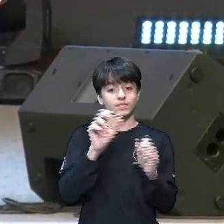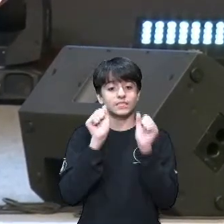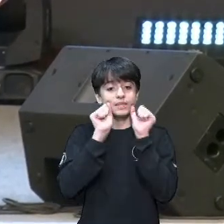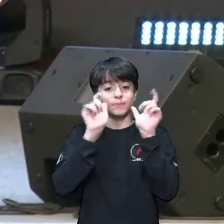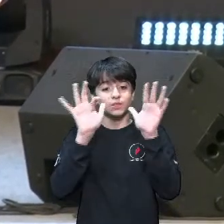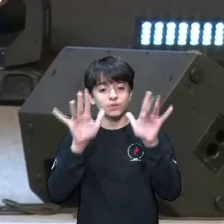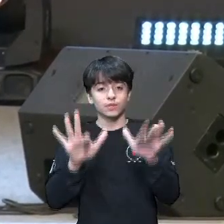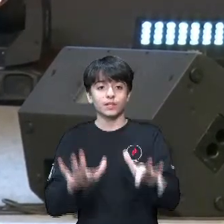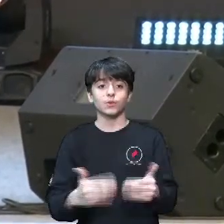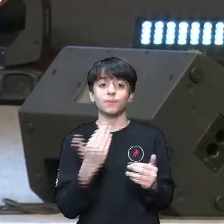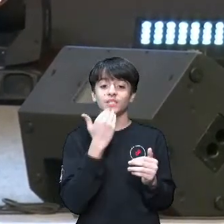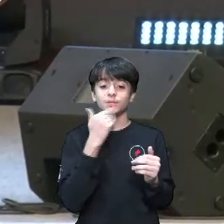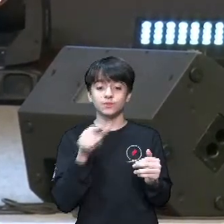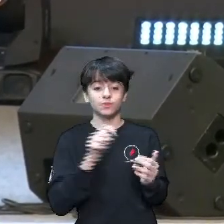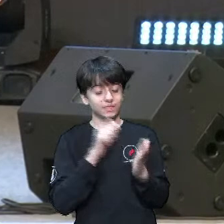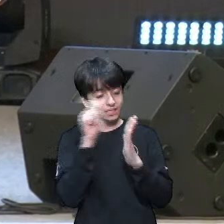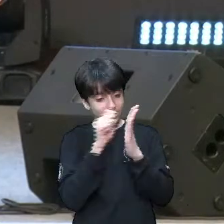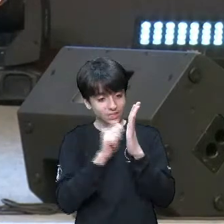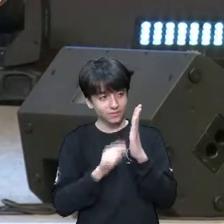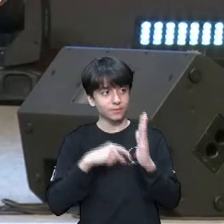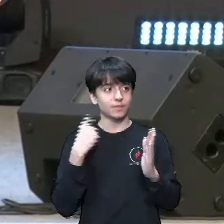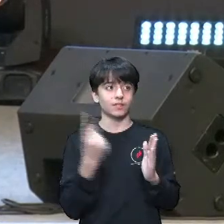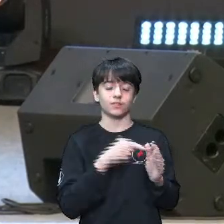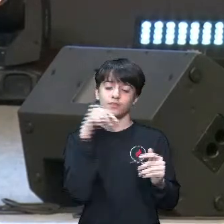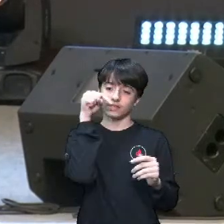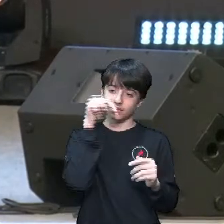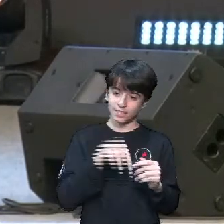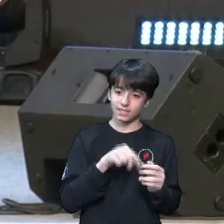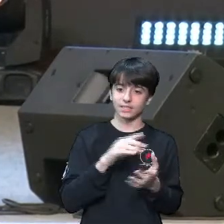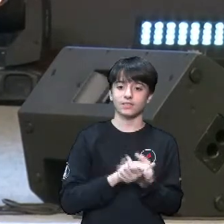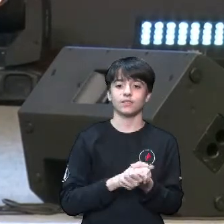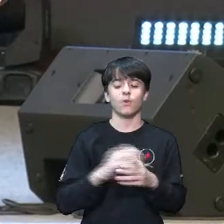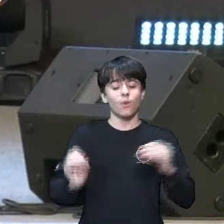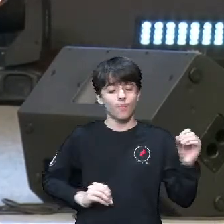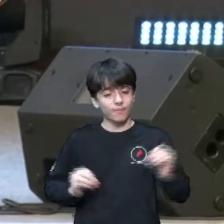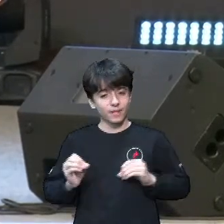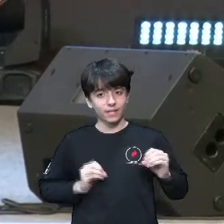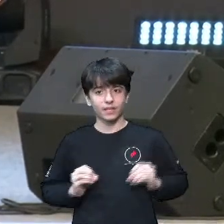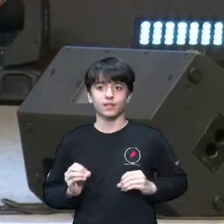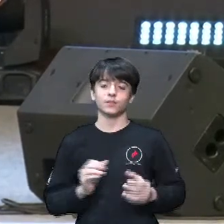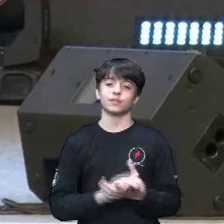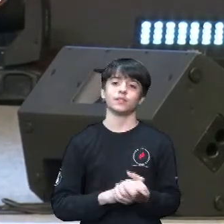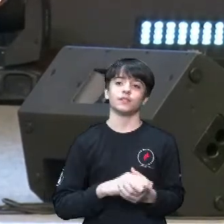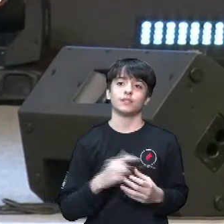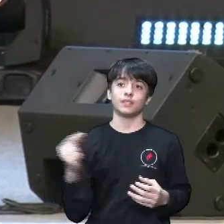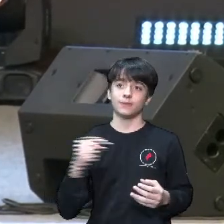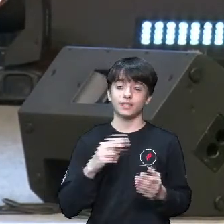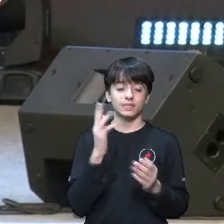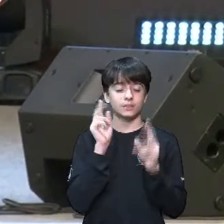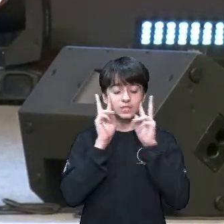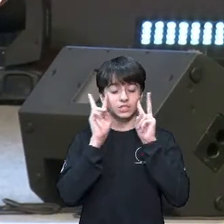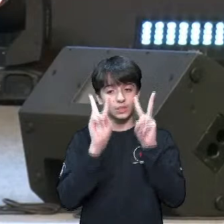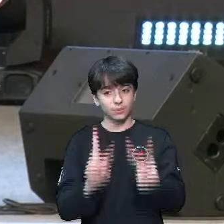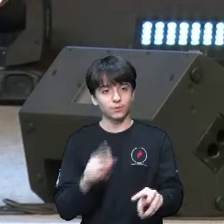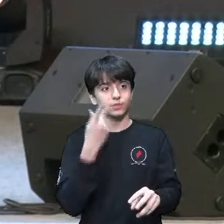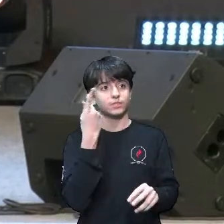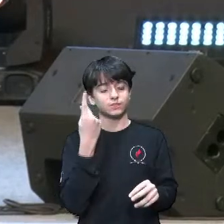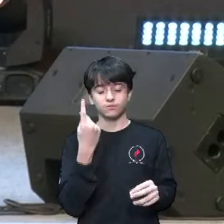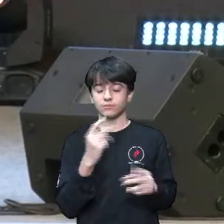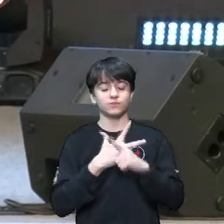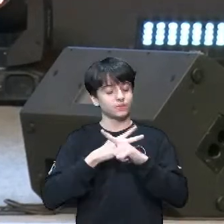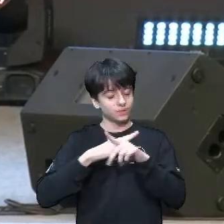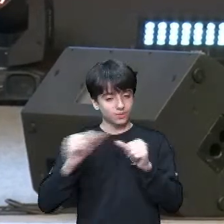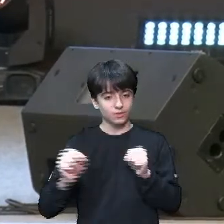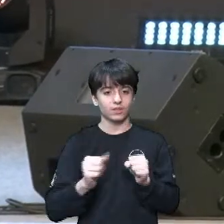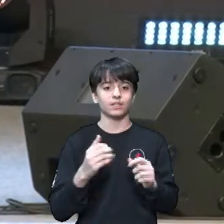pedimos para que você escreva para nós aqui, você pode procurar qualquer voluntário, obreiro, e mandar para nós aqui o seu testemunho de vitória, para edificar a